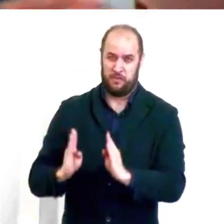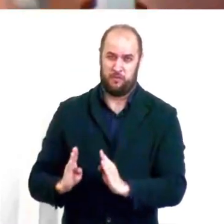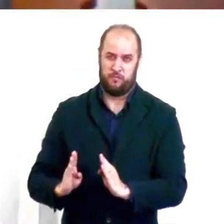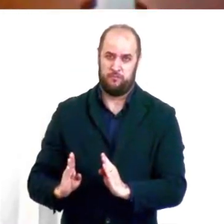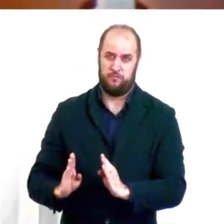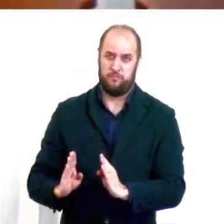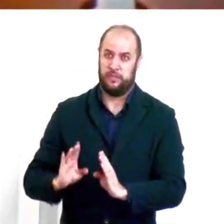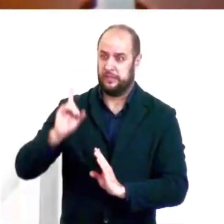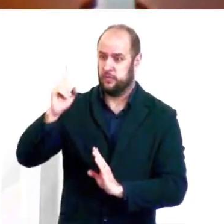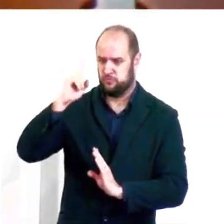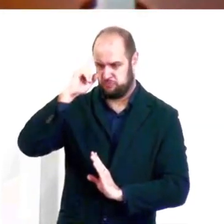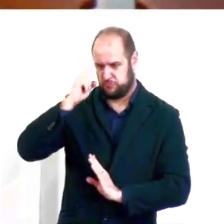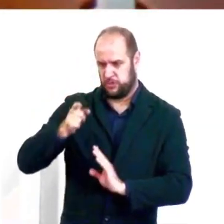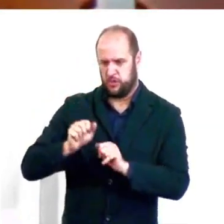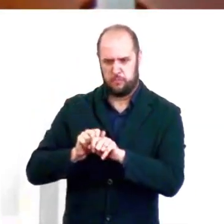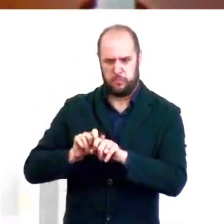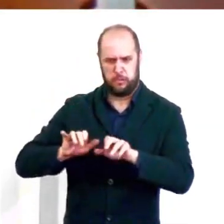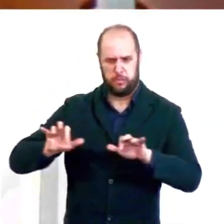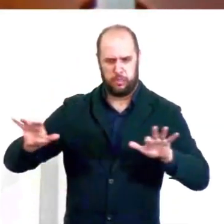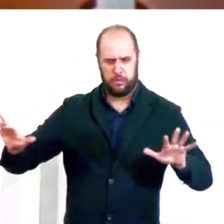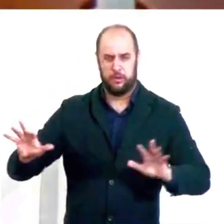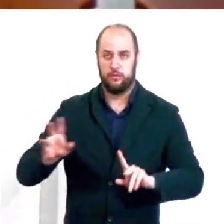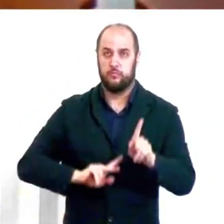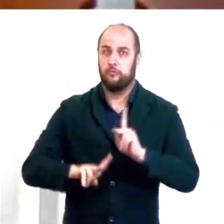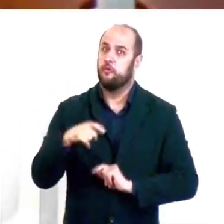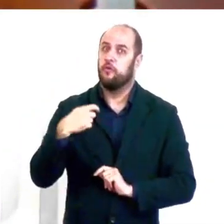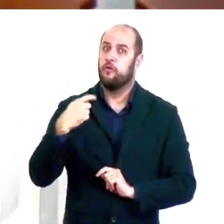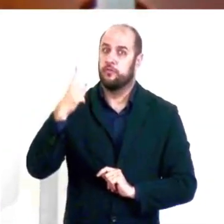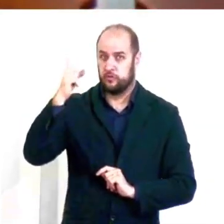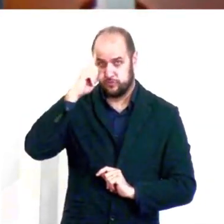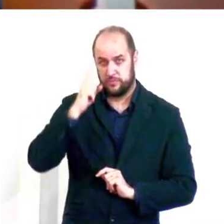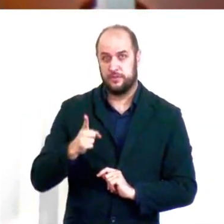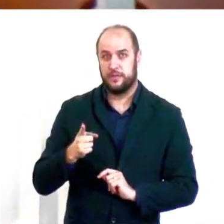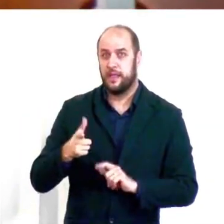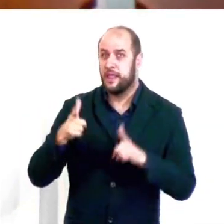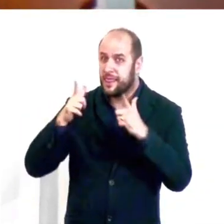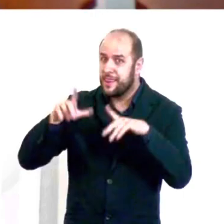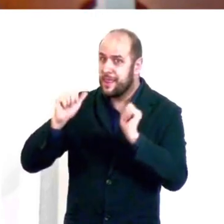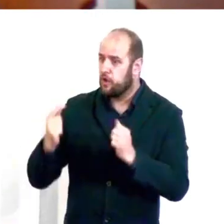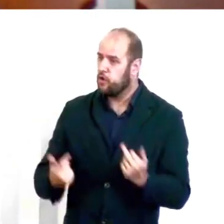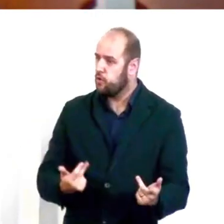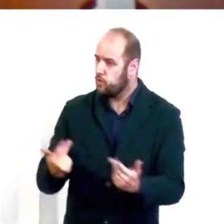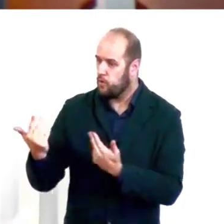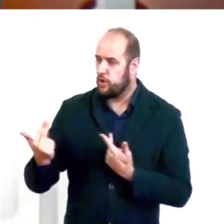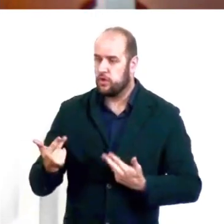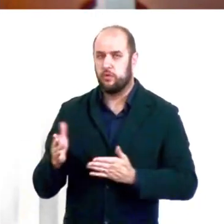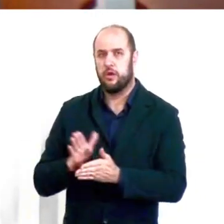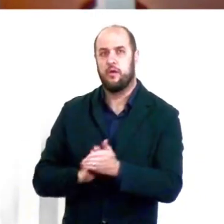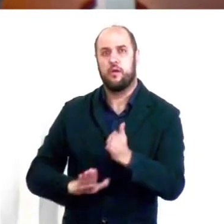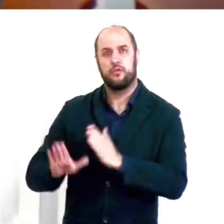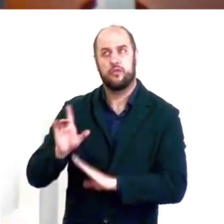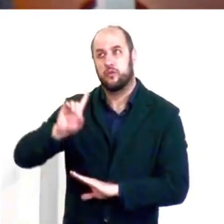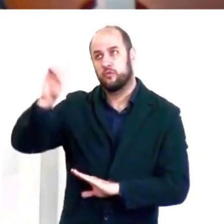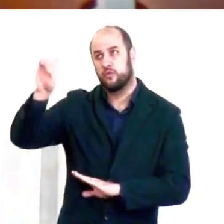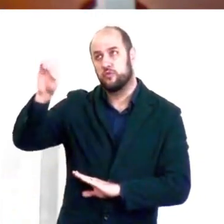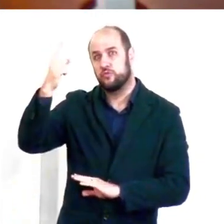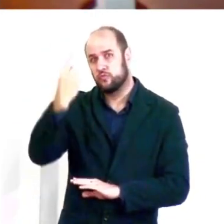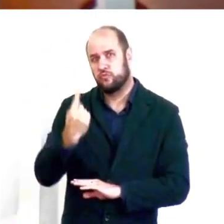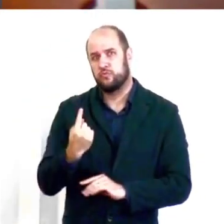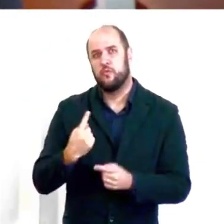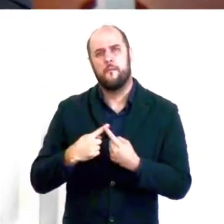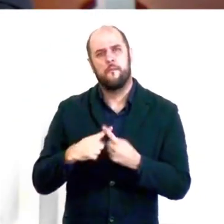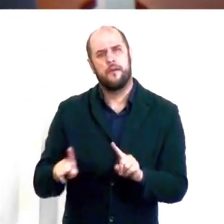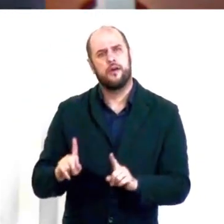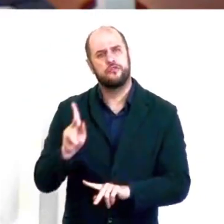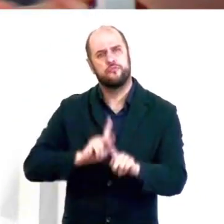porque queriam viver juntos, tendo uma mesma linguagem, adorando outros deuses no lugar do verdadeiro Deus. E Deus vai